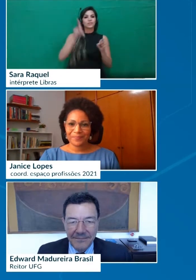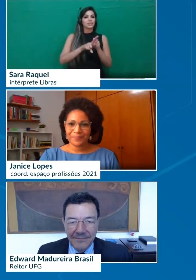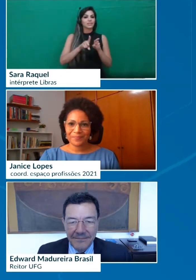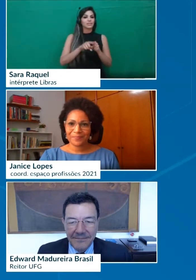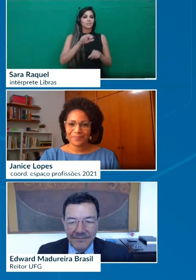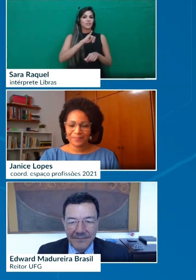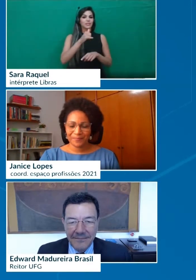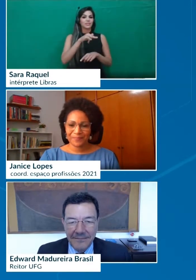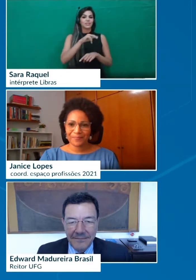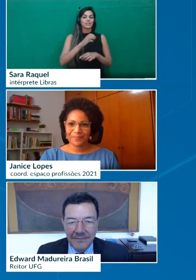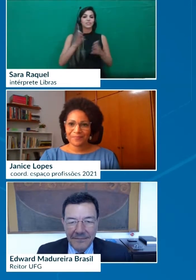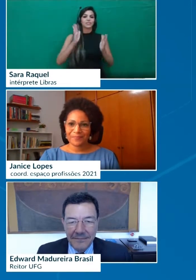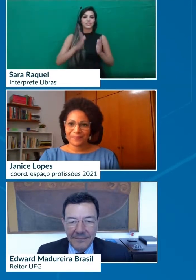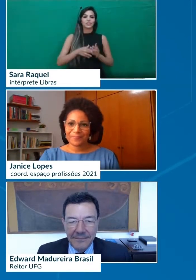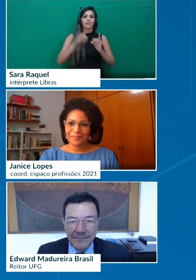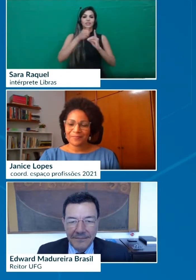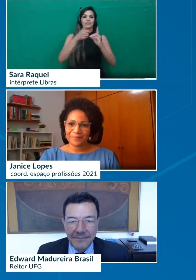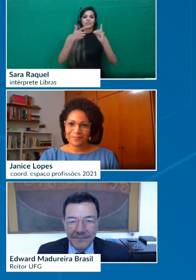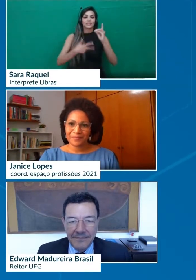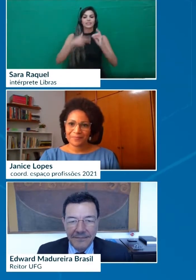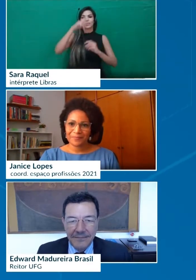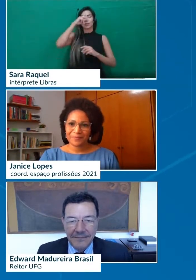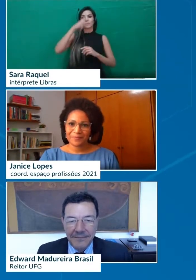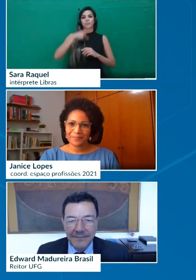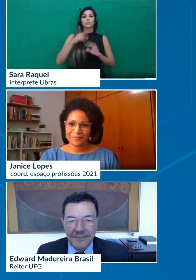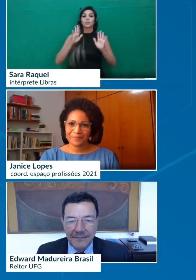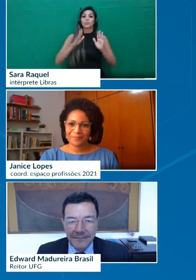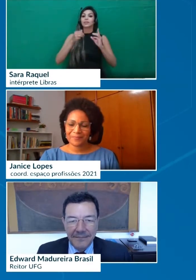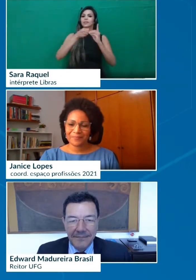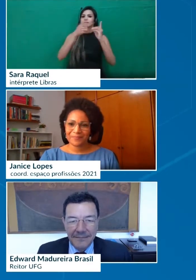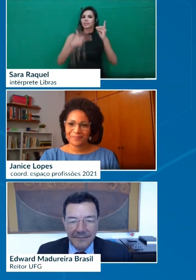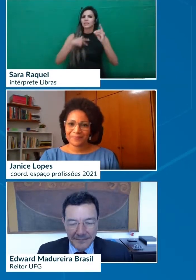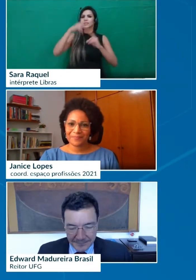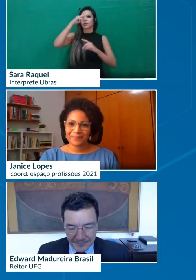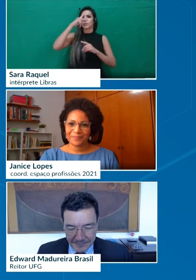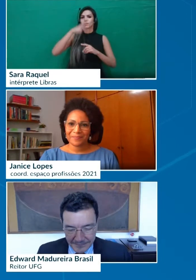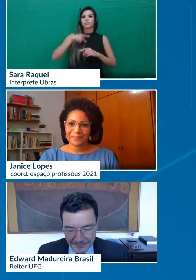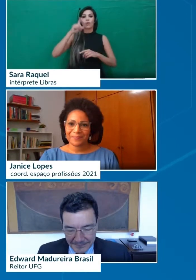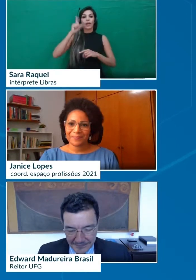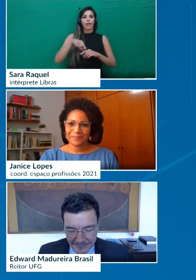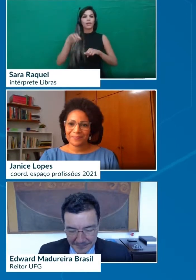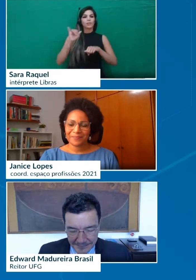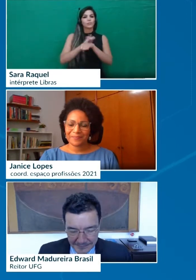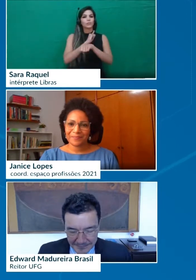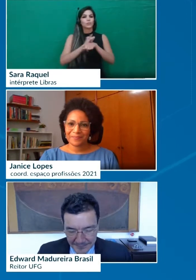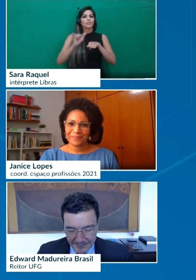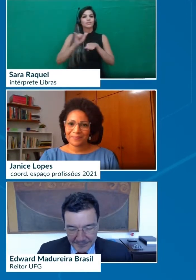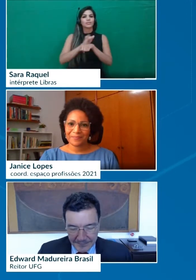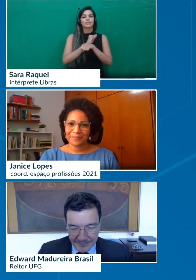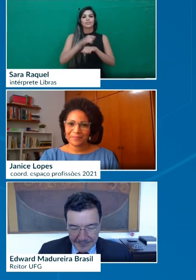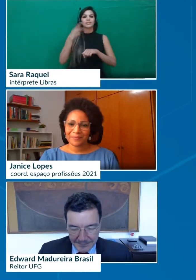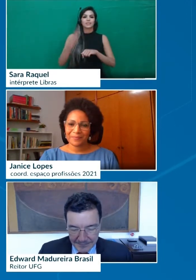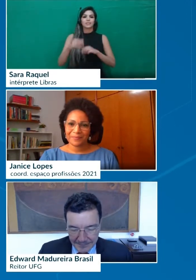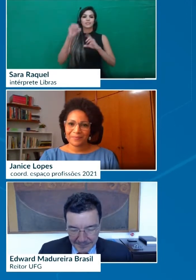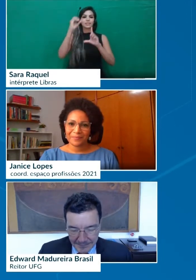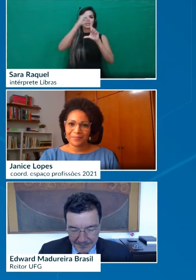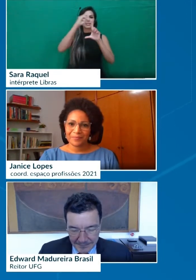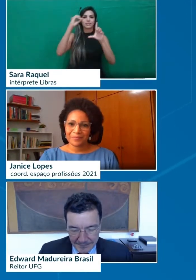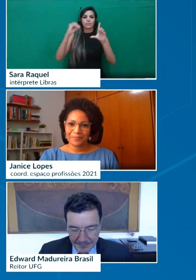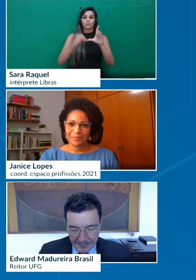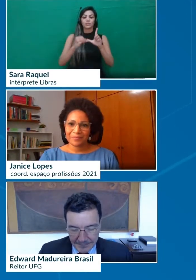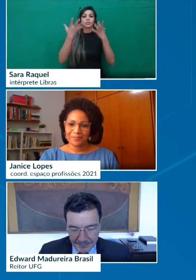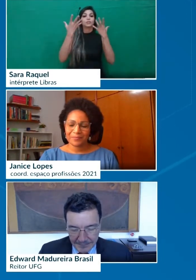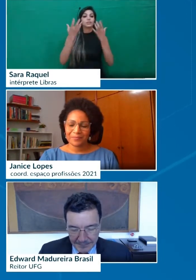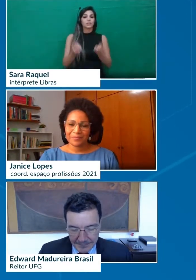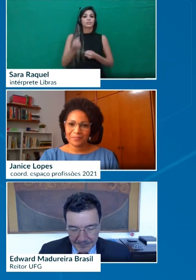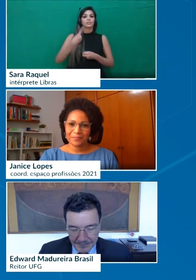suas autodescrições, né, e lembrar que a autodescrição é uma estratégia que a TV UFG tem adotado para a gente